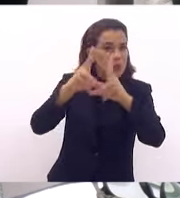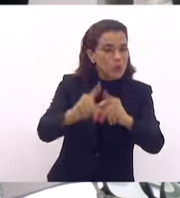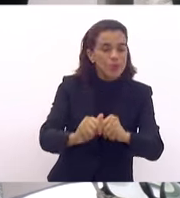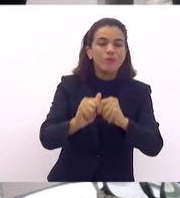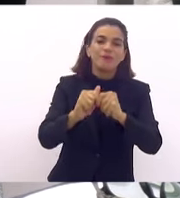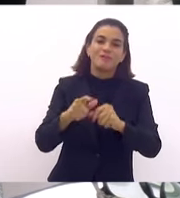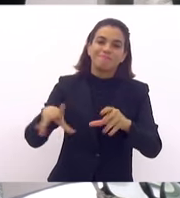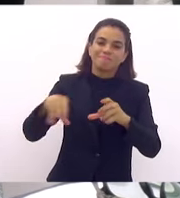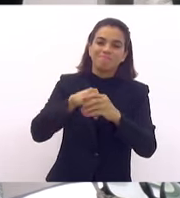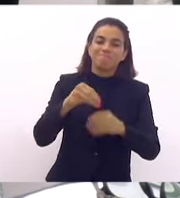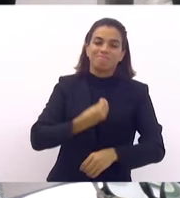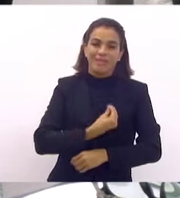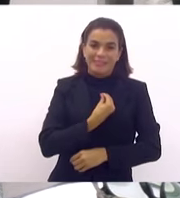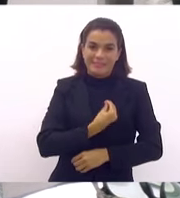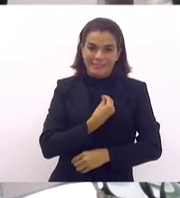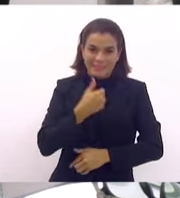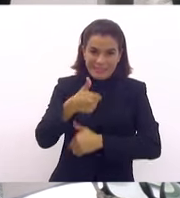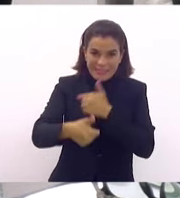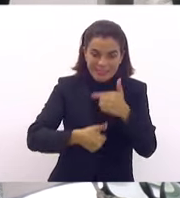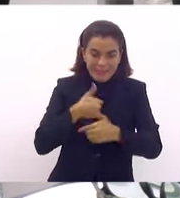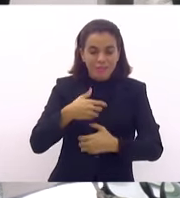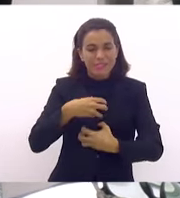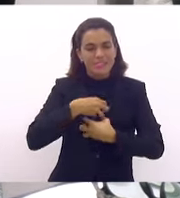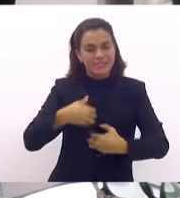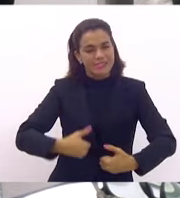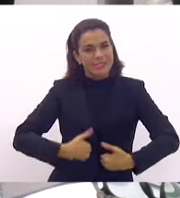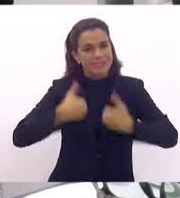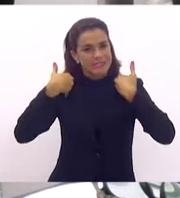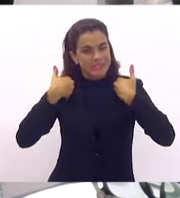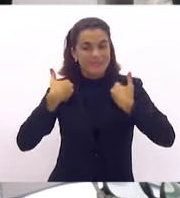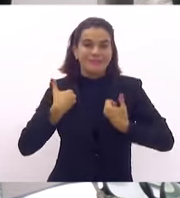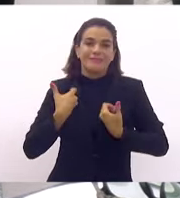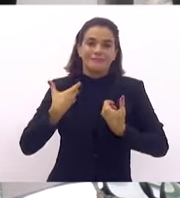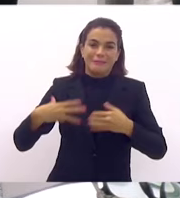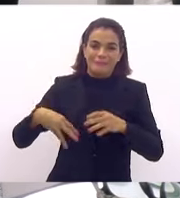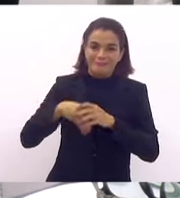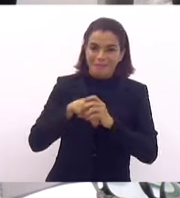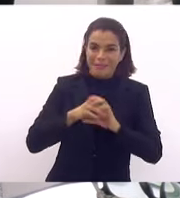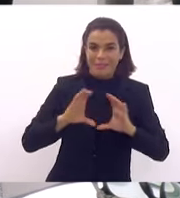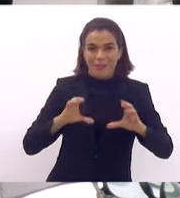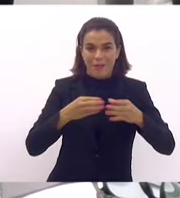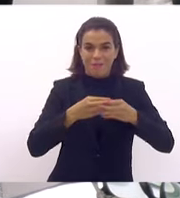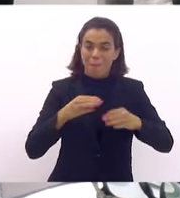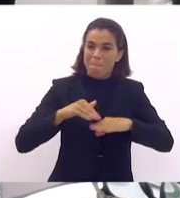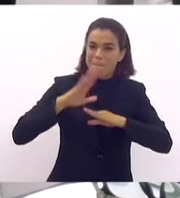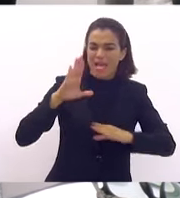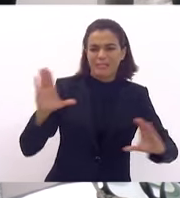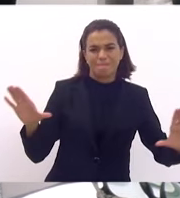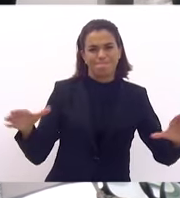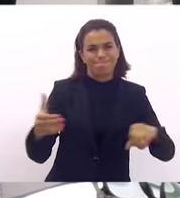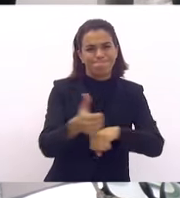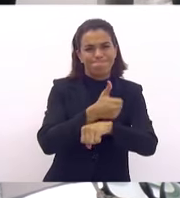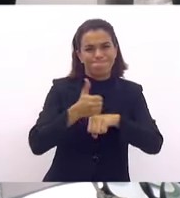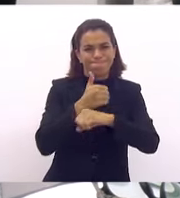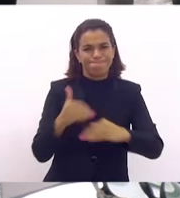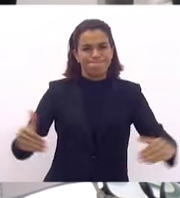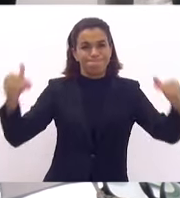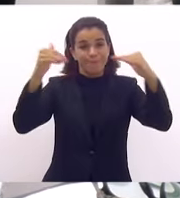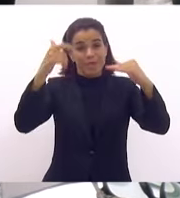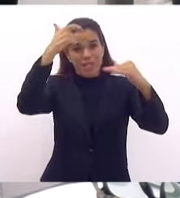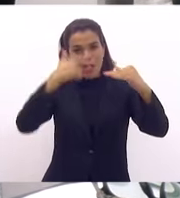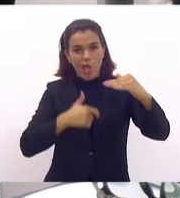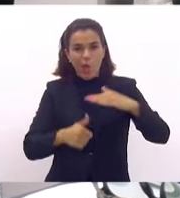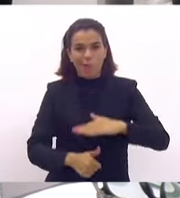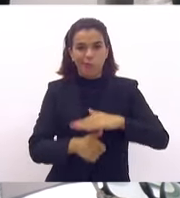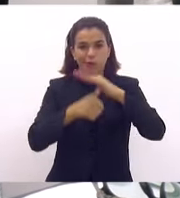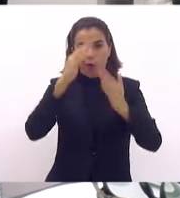de fato, é muito honroso para nós participar da comissão mais nobre da casa, e, no meu caso, em especial, em presidi-la, com a confiança de